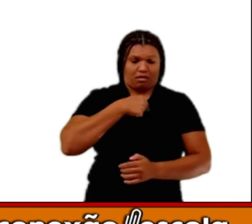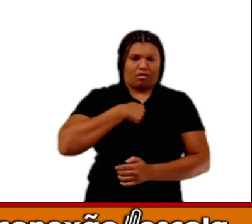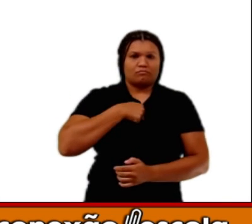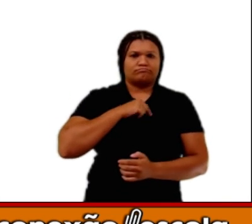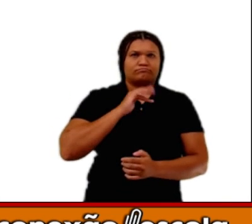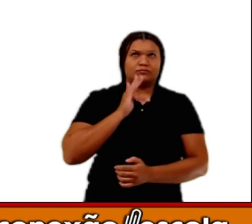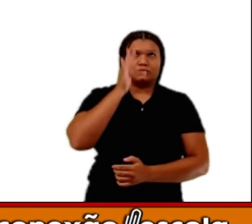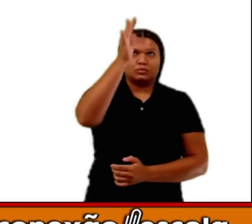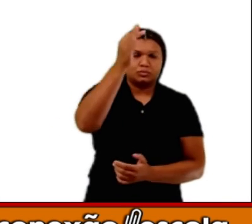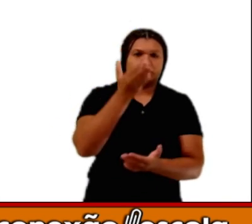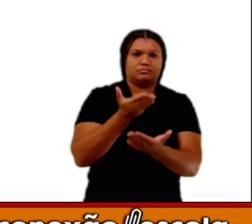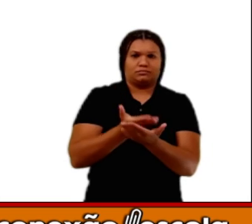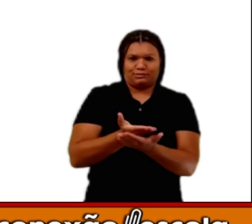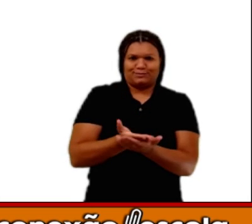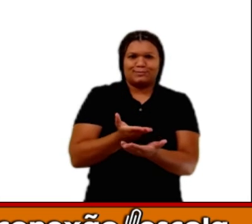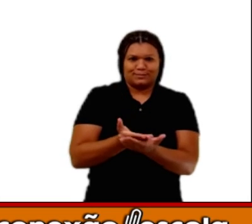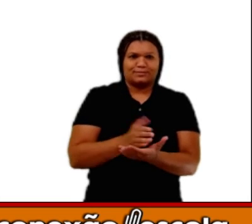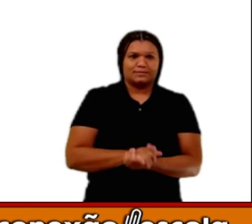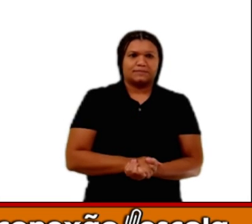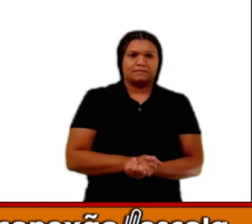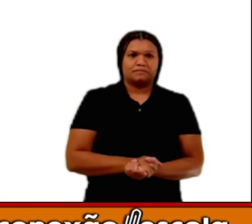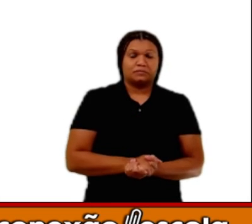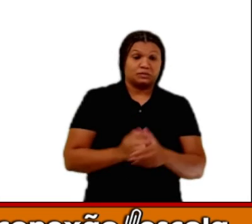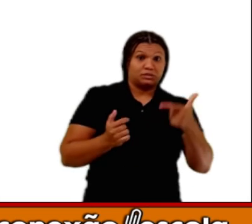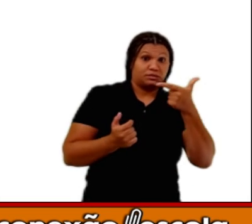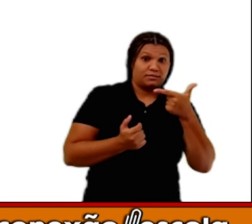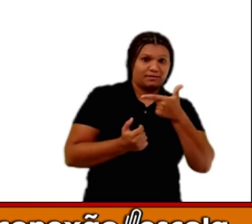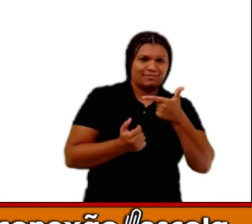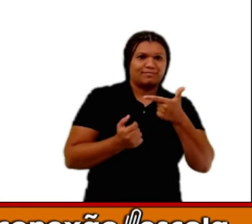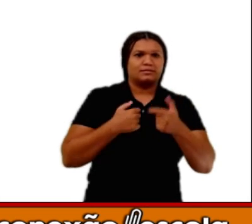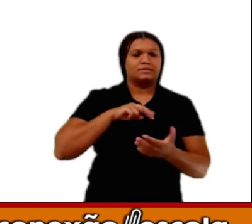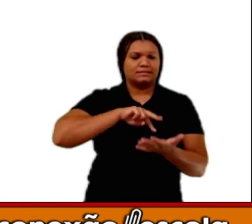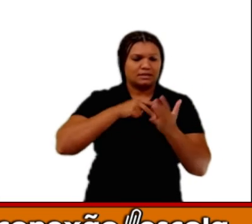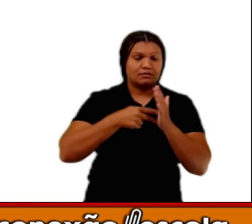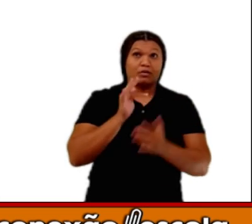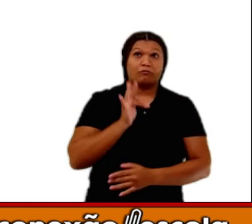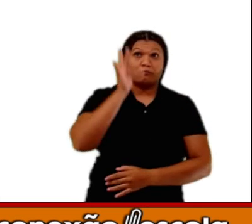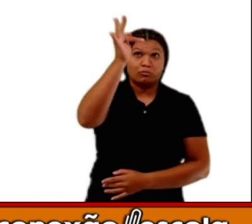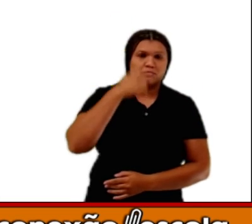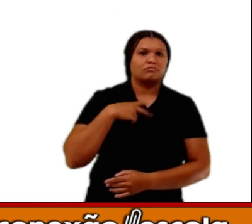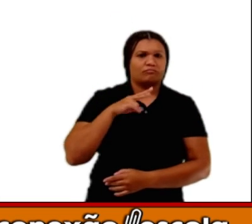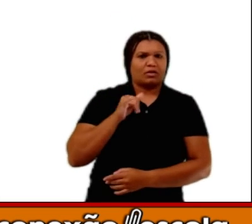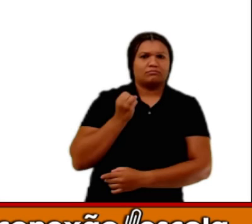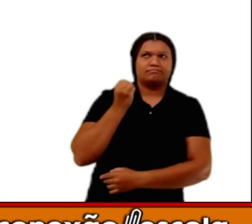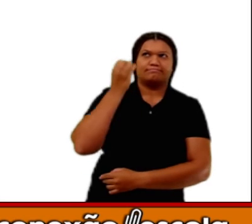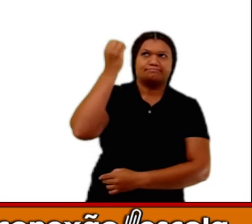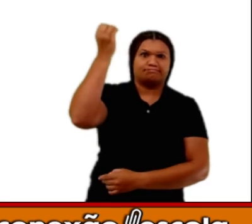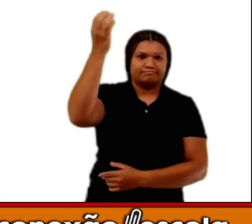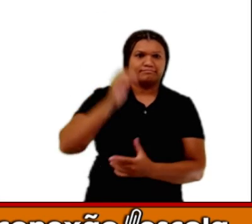estudarei nós temos também aí o eu Travel que eu viajarei I will